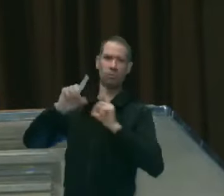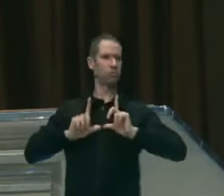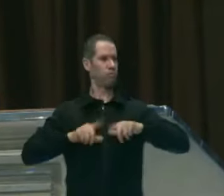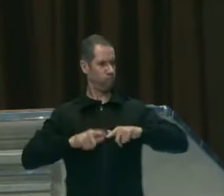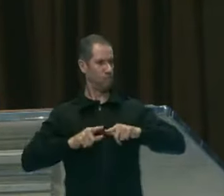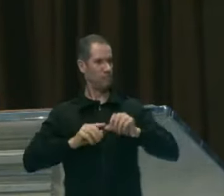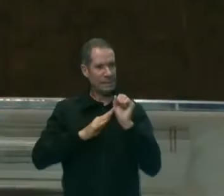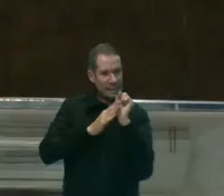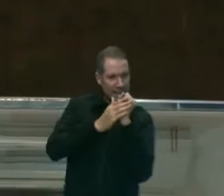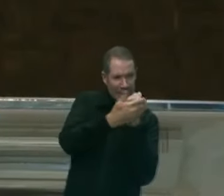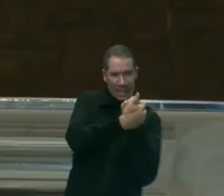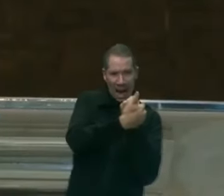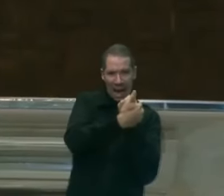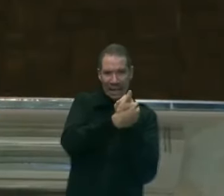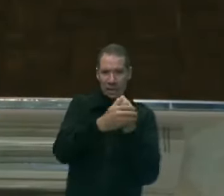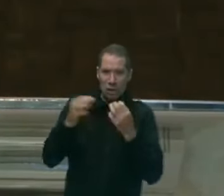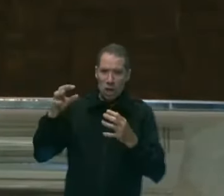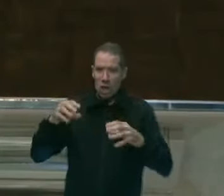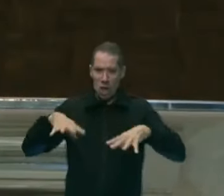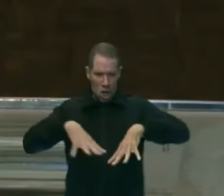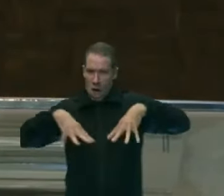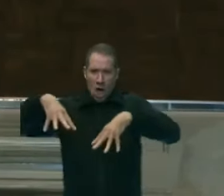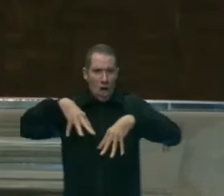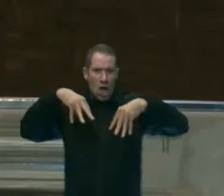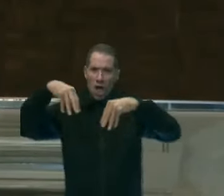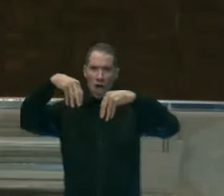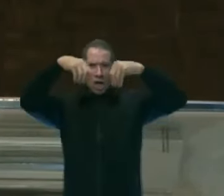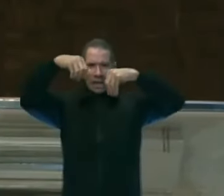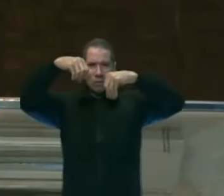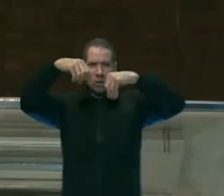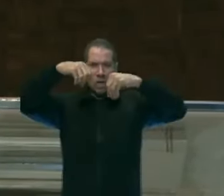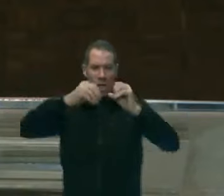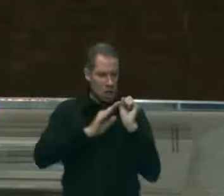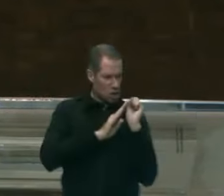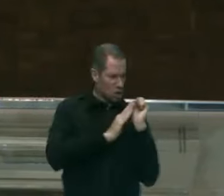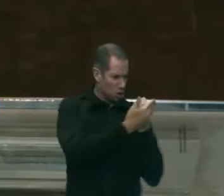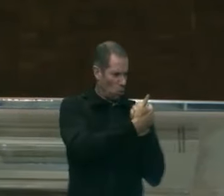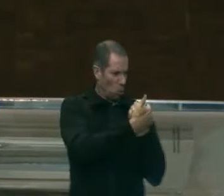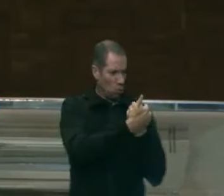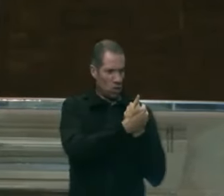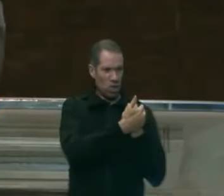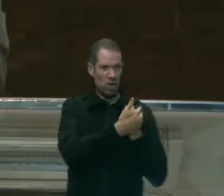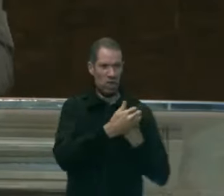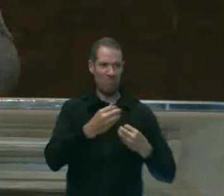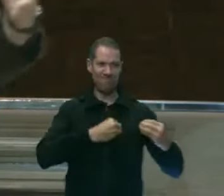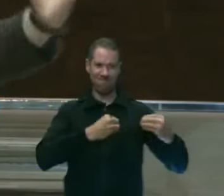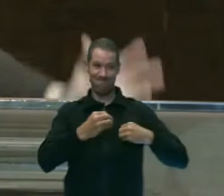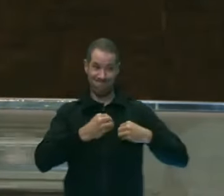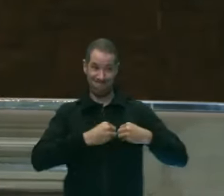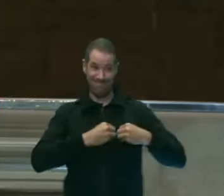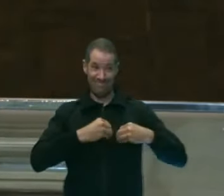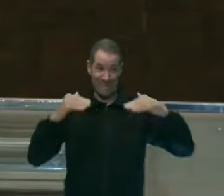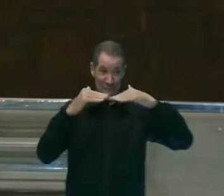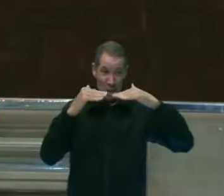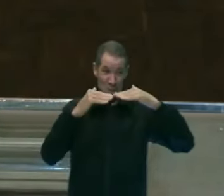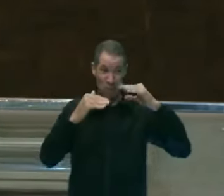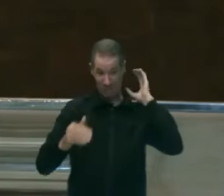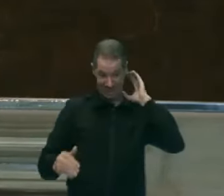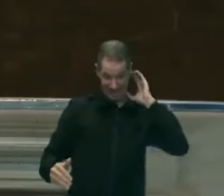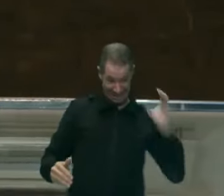Por trás de uma espiritualidade, aquilo escondia a sua rebeldia. O mesmo Caim,